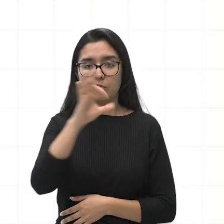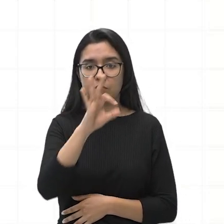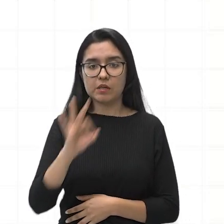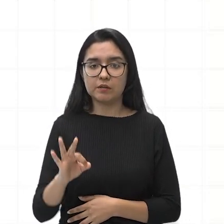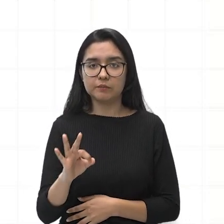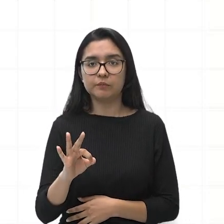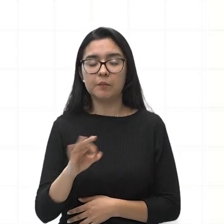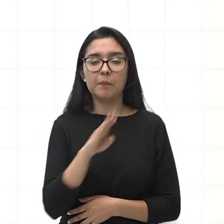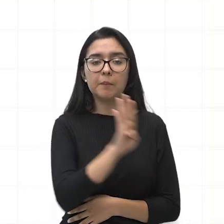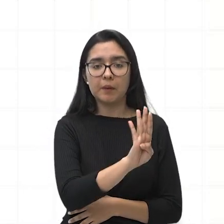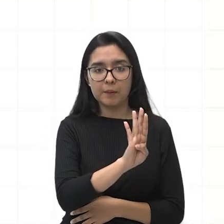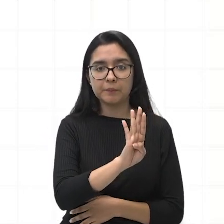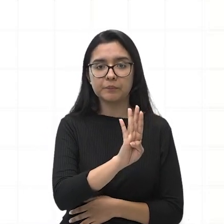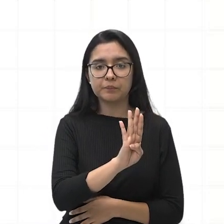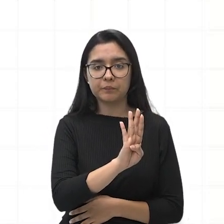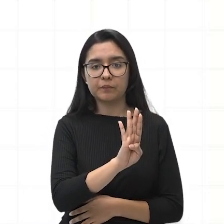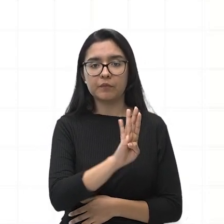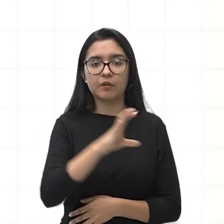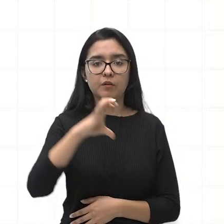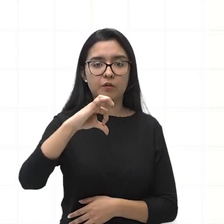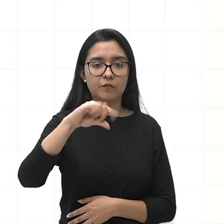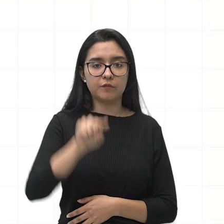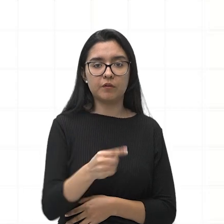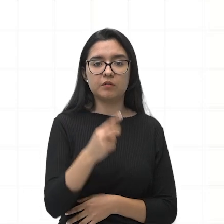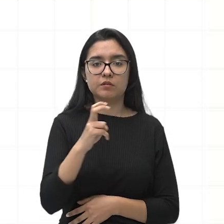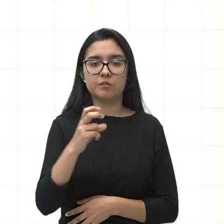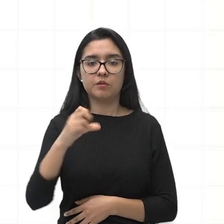9,48%. Letra B,